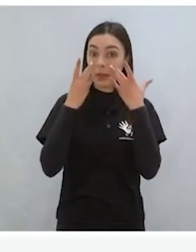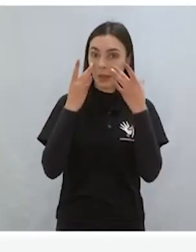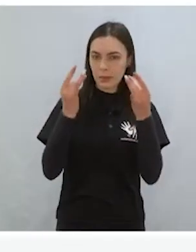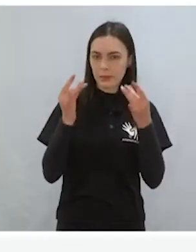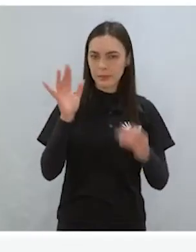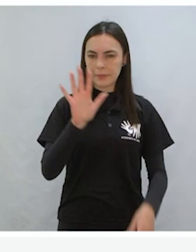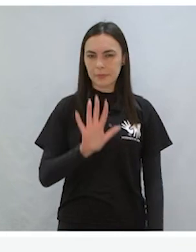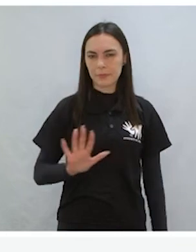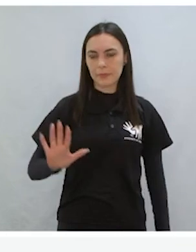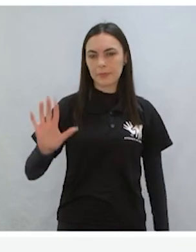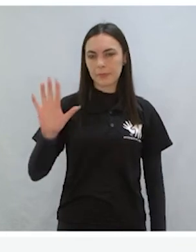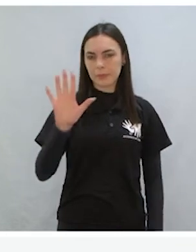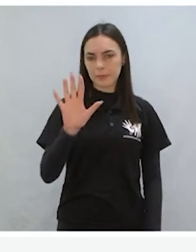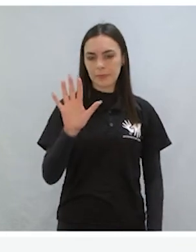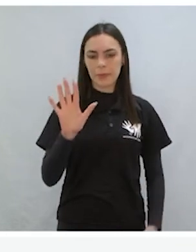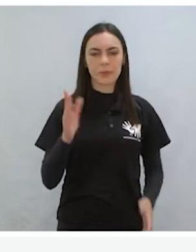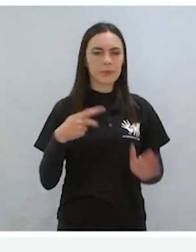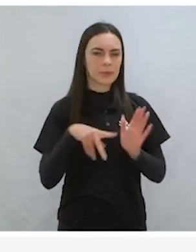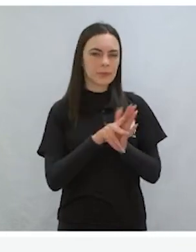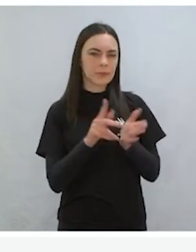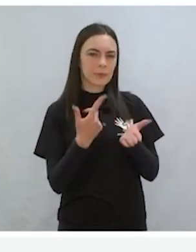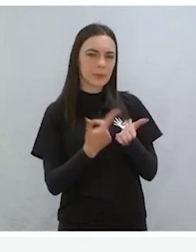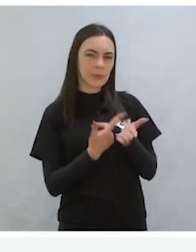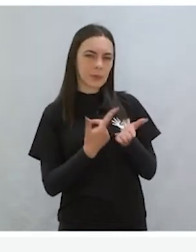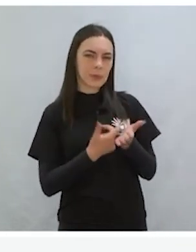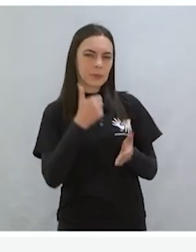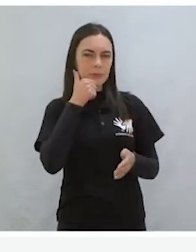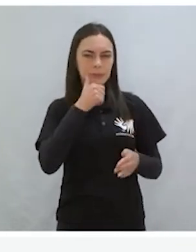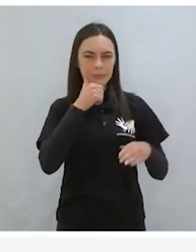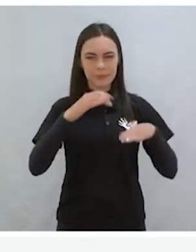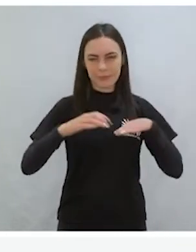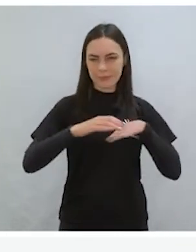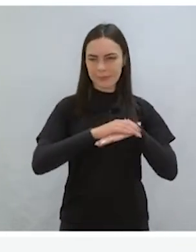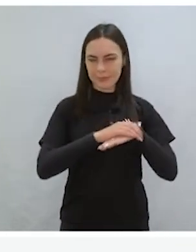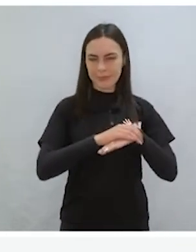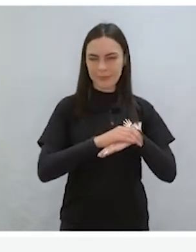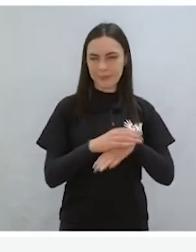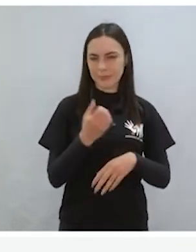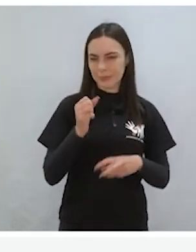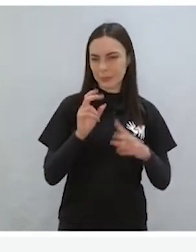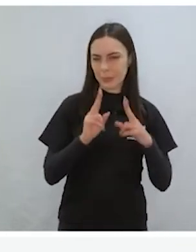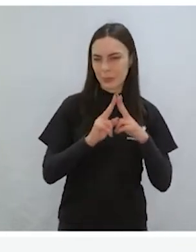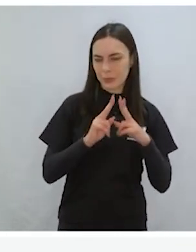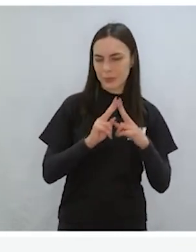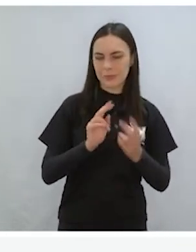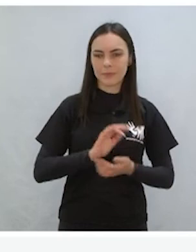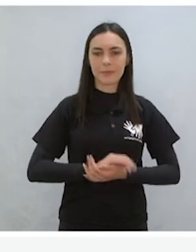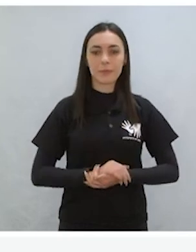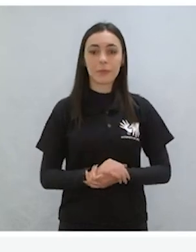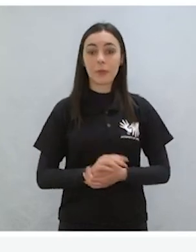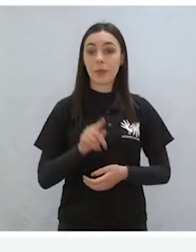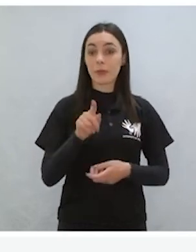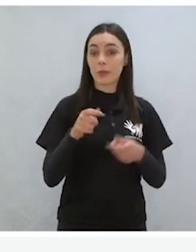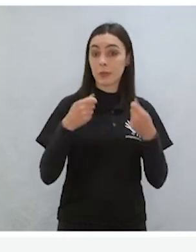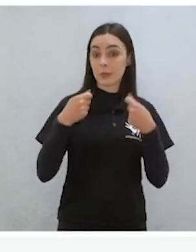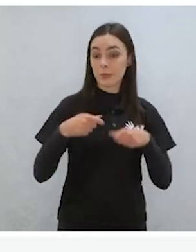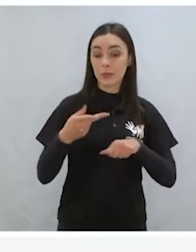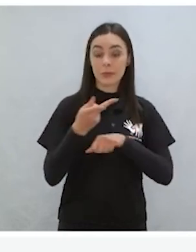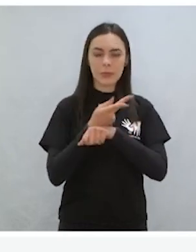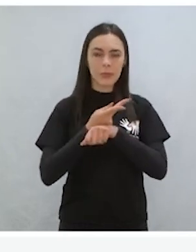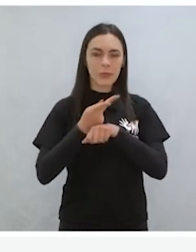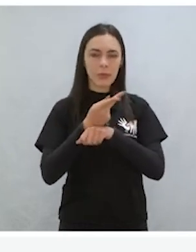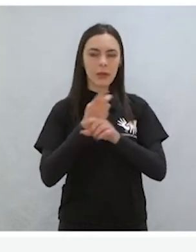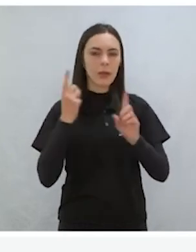Prestem bastante atenção nesta imagem, na imagem do livro da Cinderela, dos 8 pares de sapatos de Cinderela.